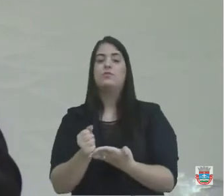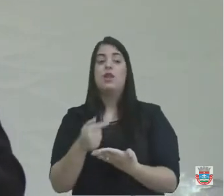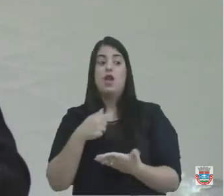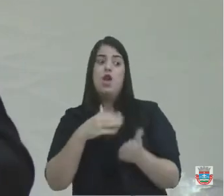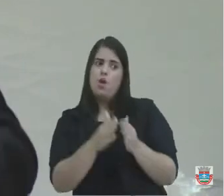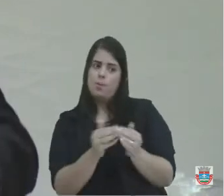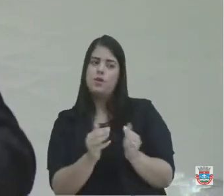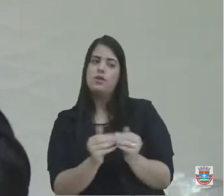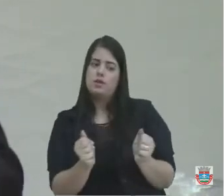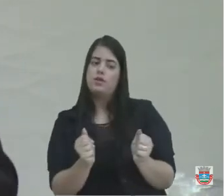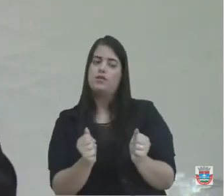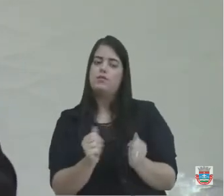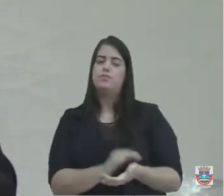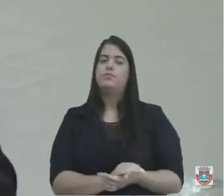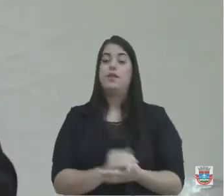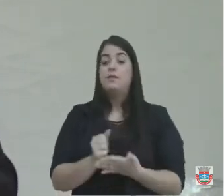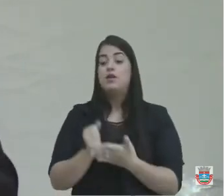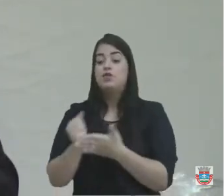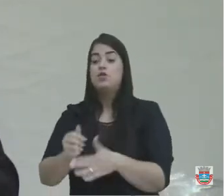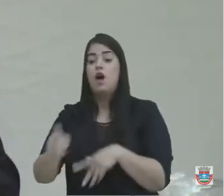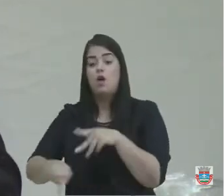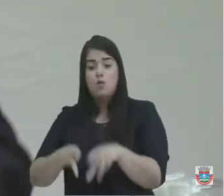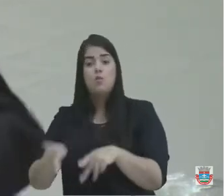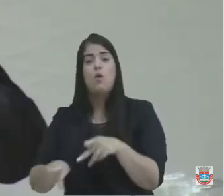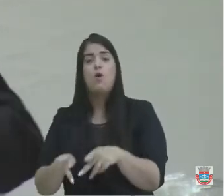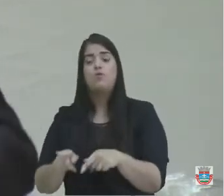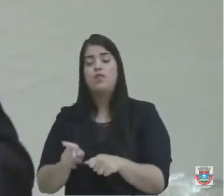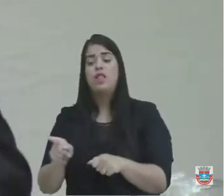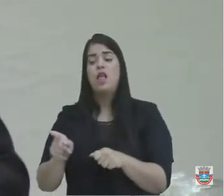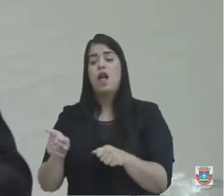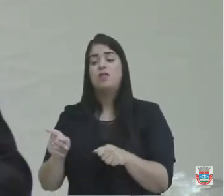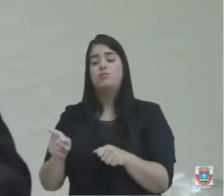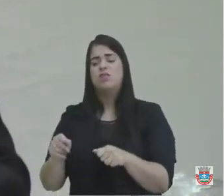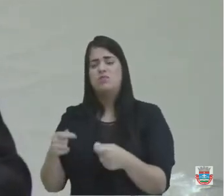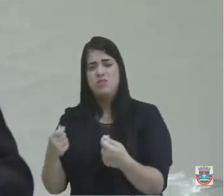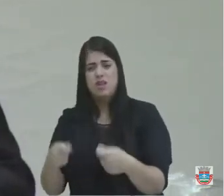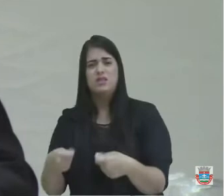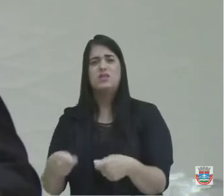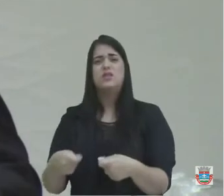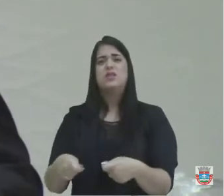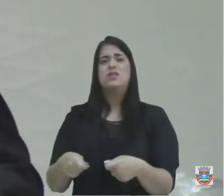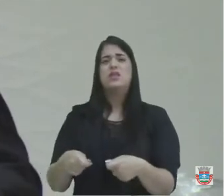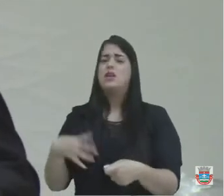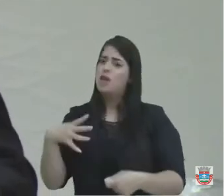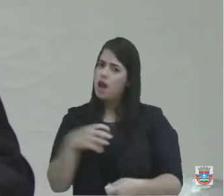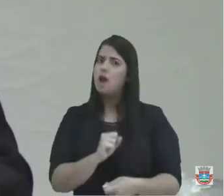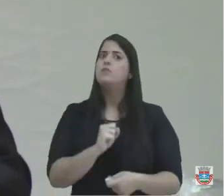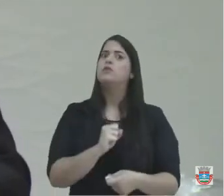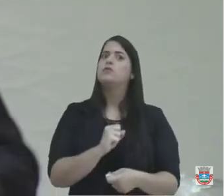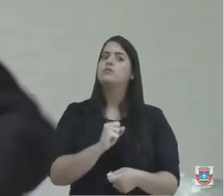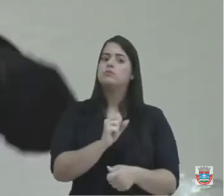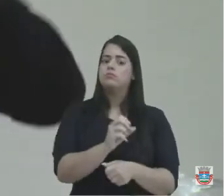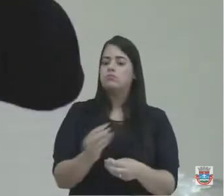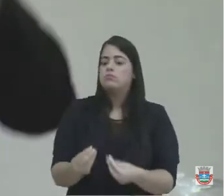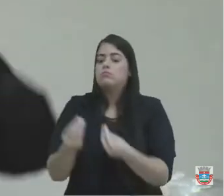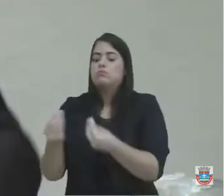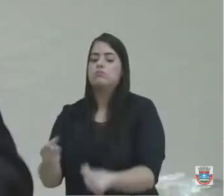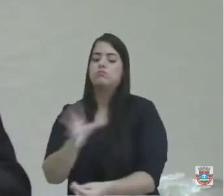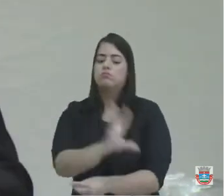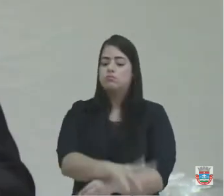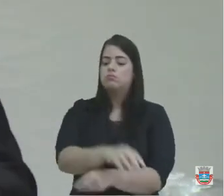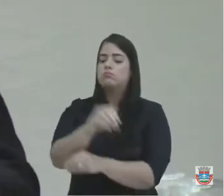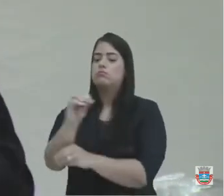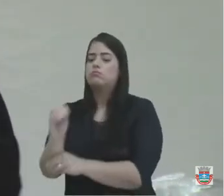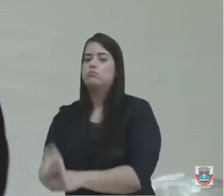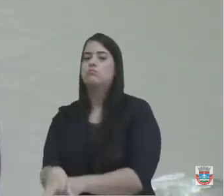pedir a ele para ajudar aquelas pessoas que mais precisam e eles prontamente entregaram seus tratores e